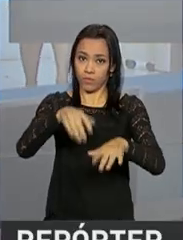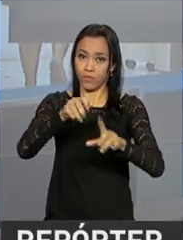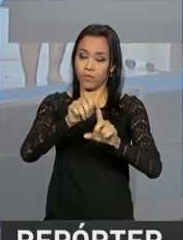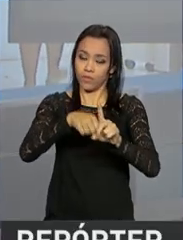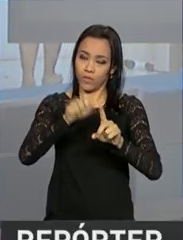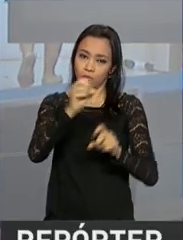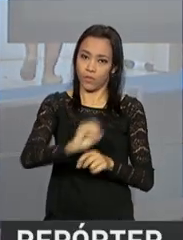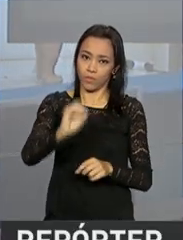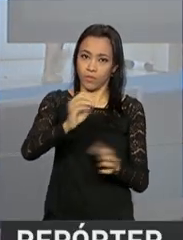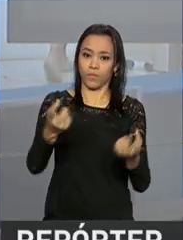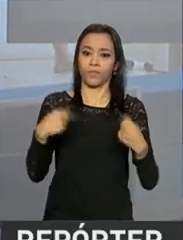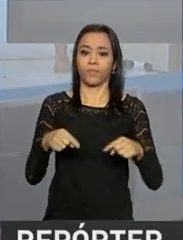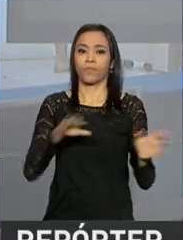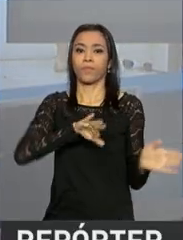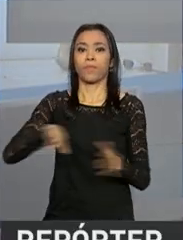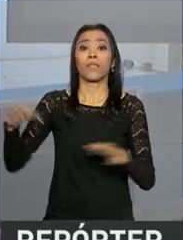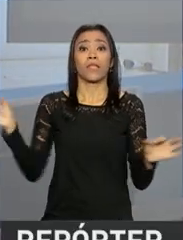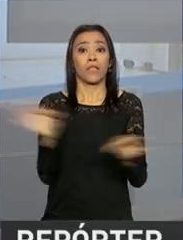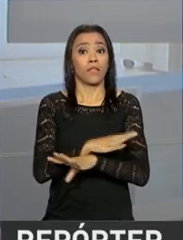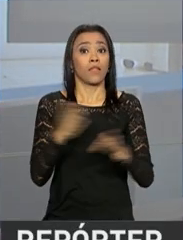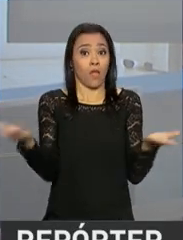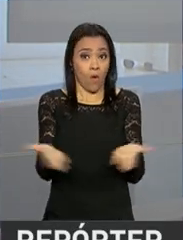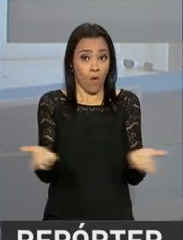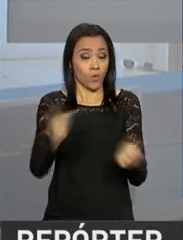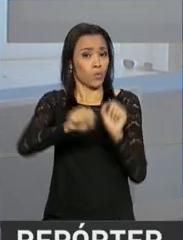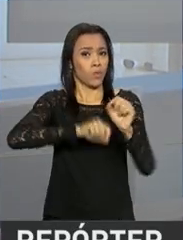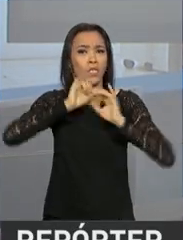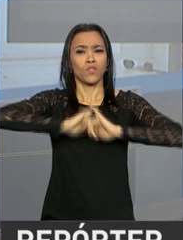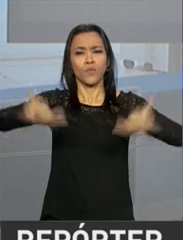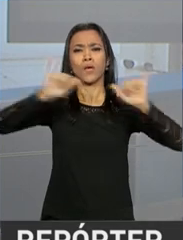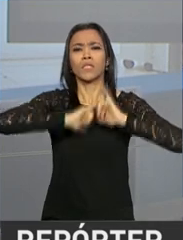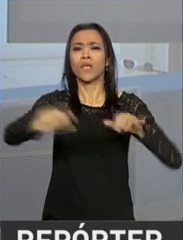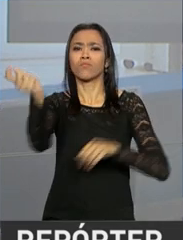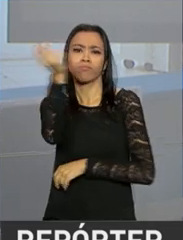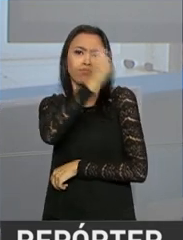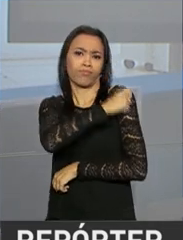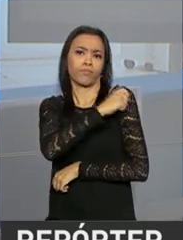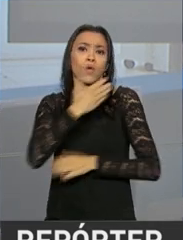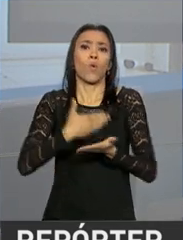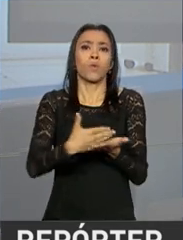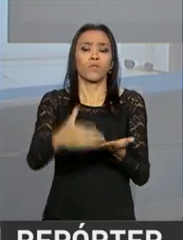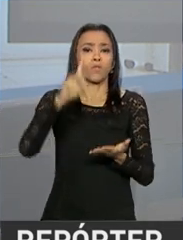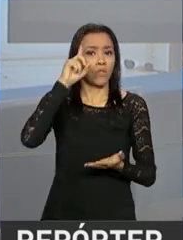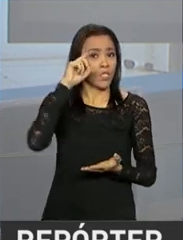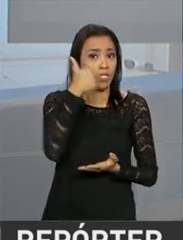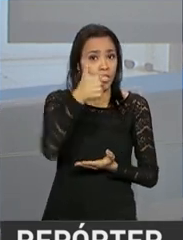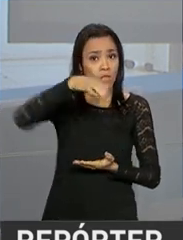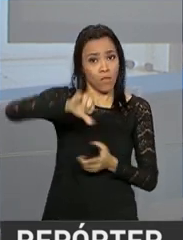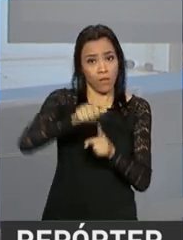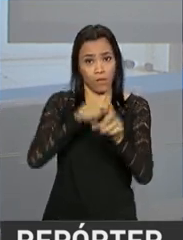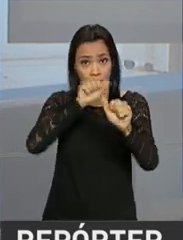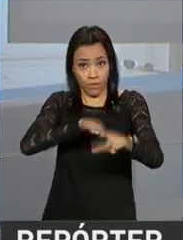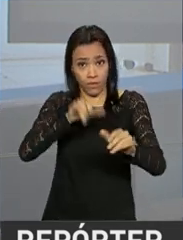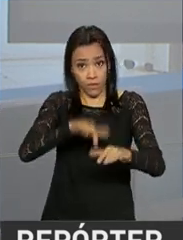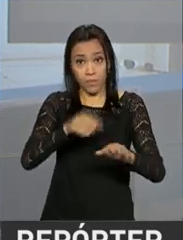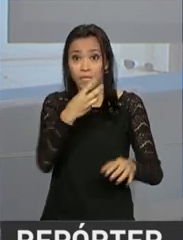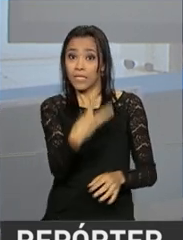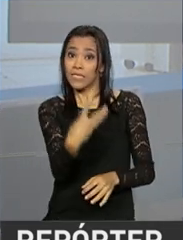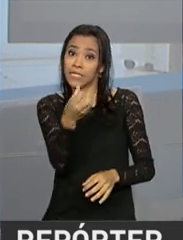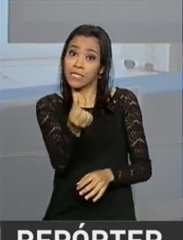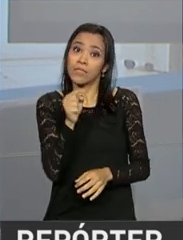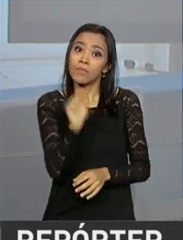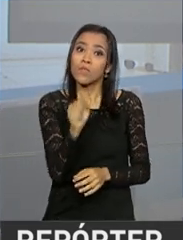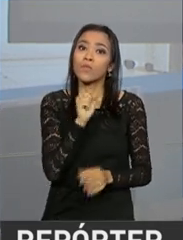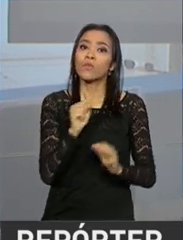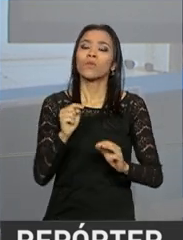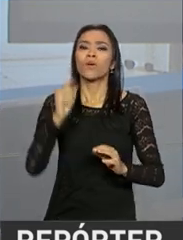E termina hoje a campanha nacional de multivacinação. A campanha começou no dia 19 de setembro em 36 mil postos de saúde em todo o